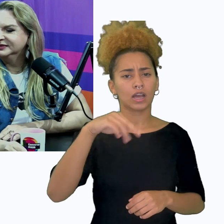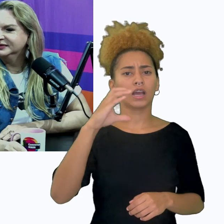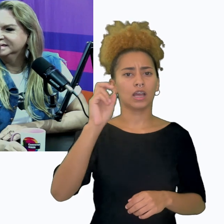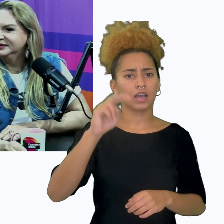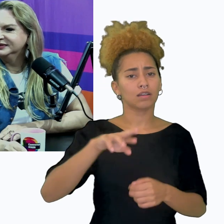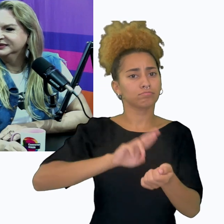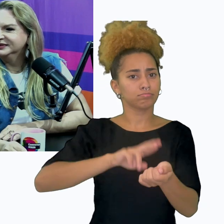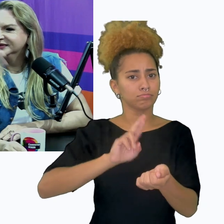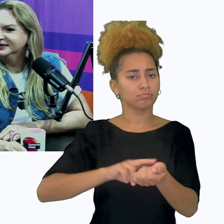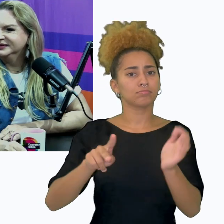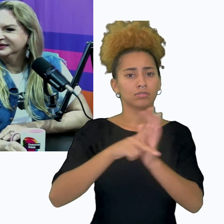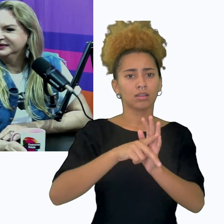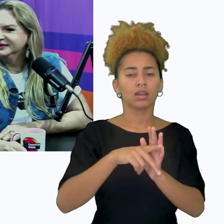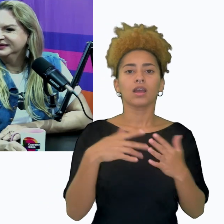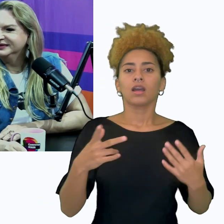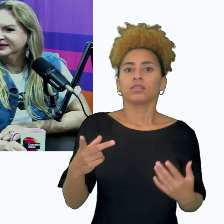Cancan.